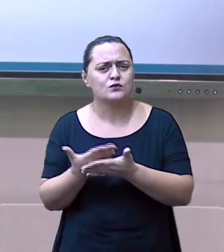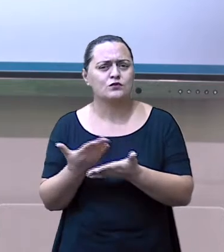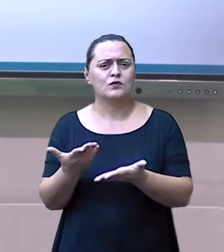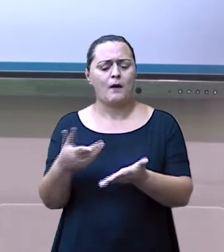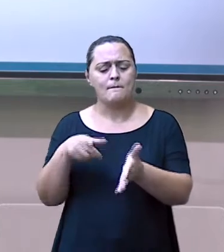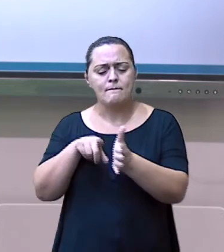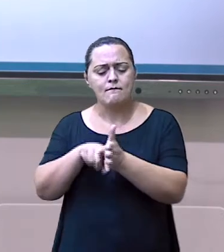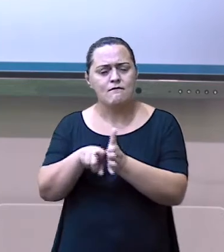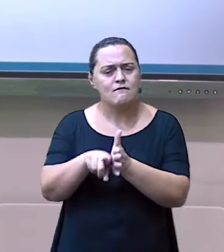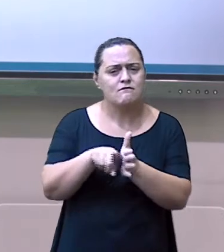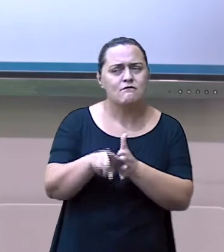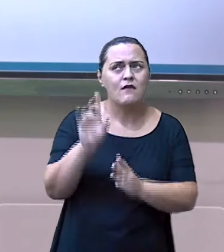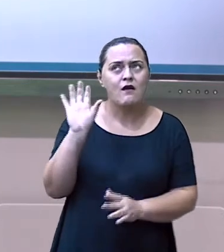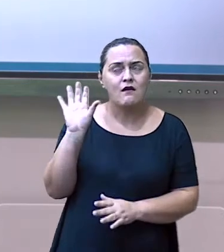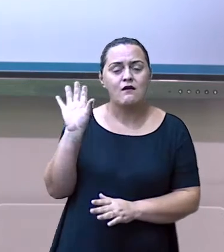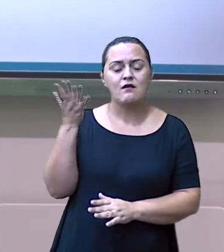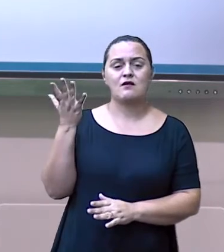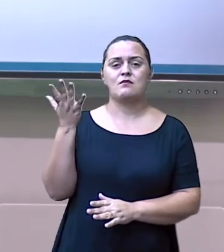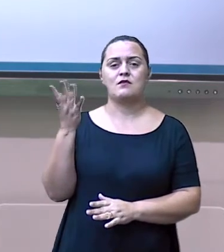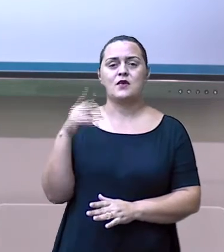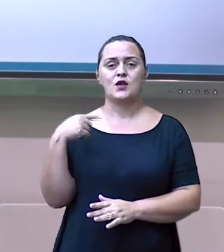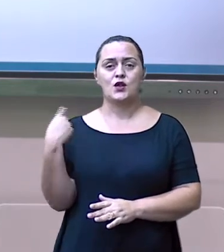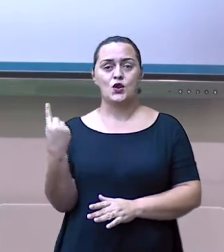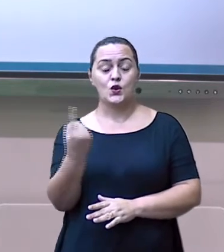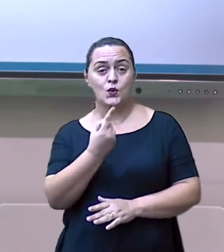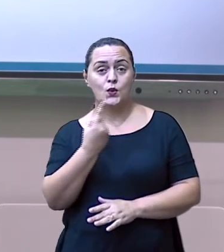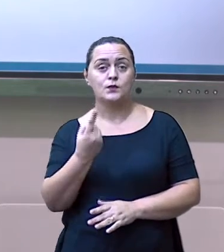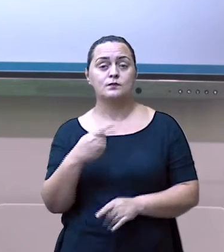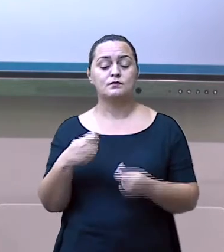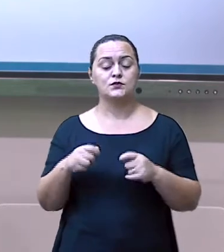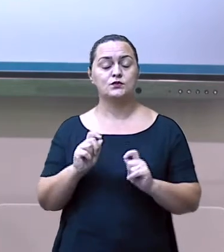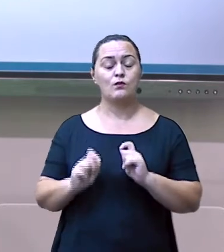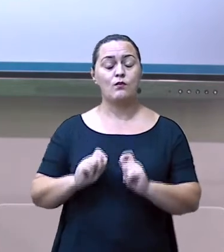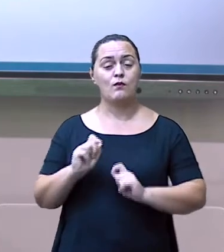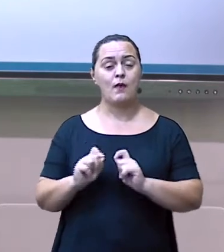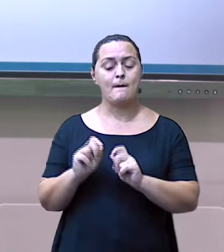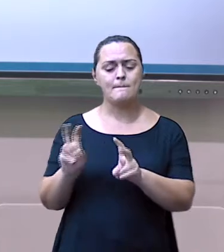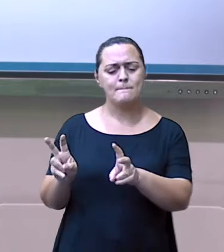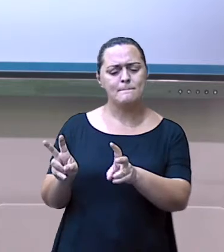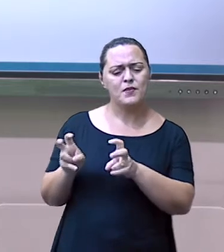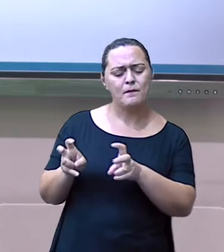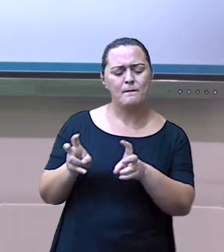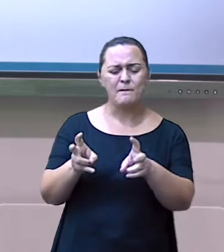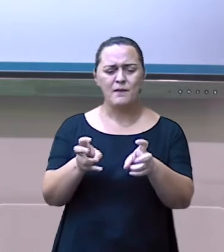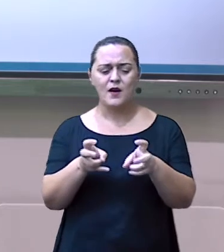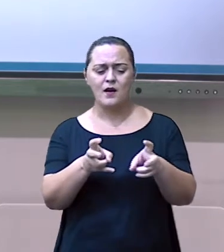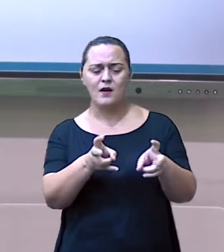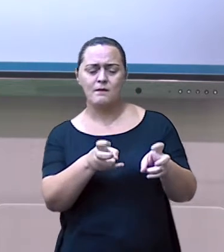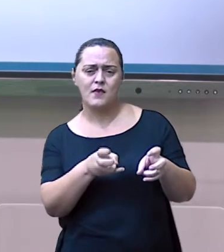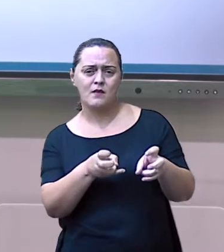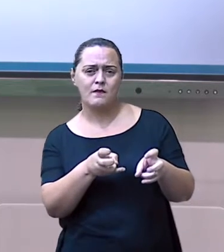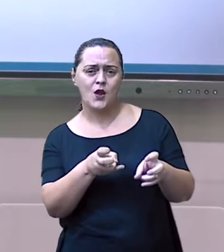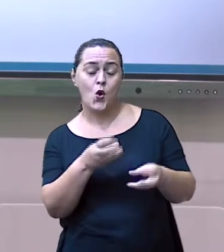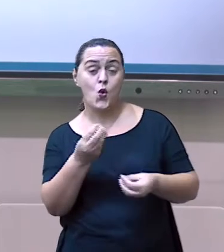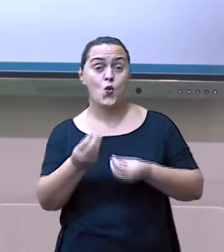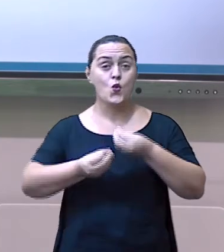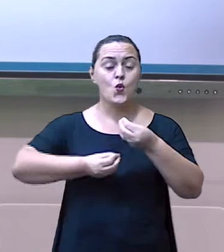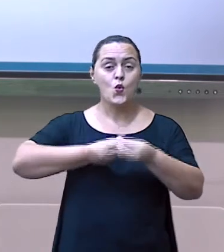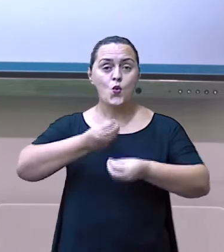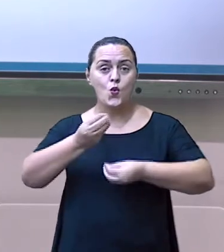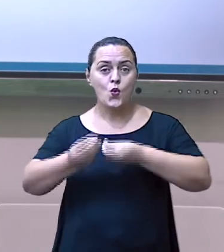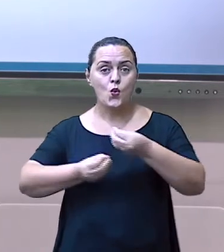clima, nós temos que perceber a repetição dos